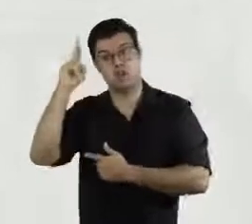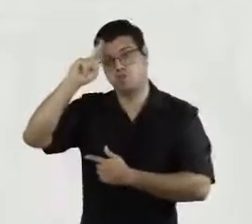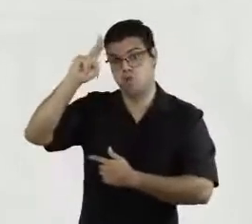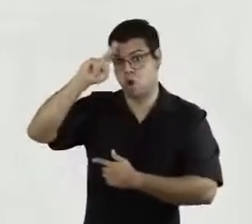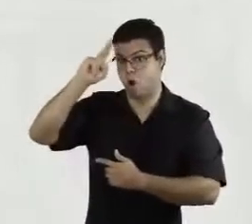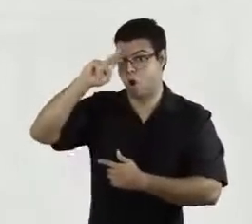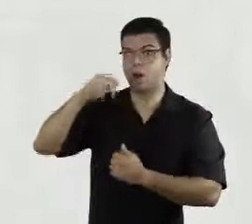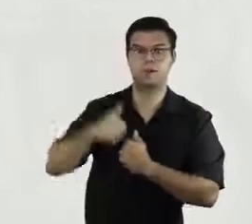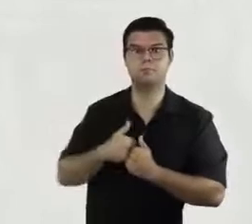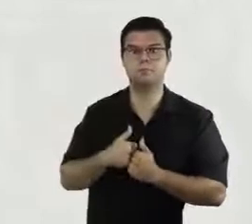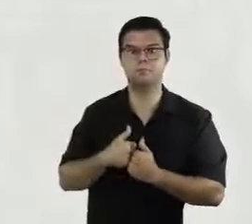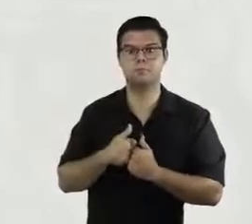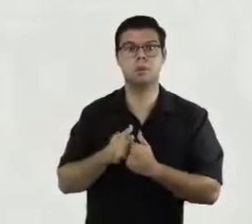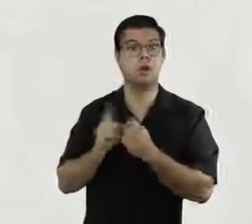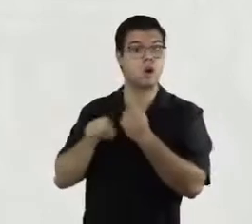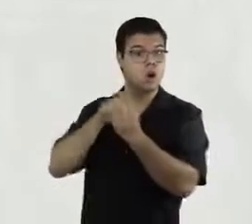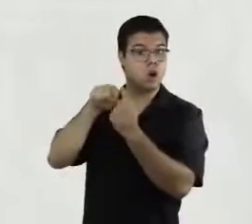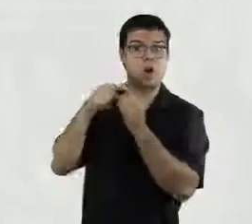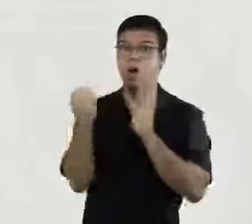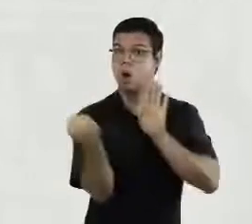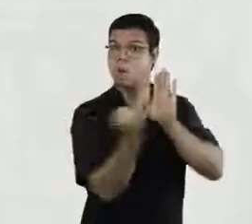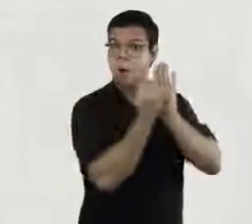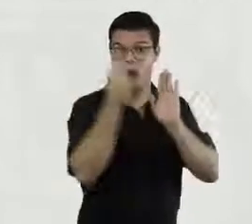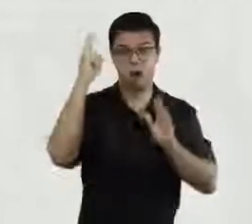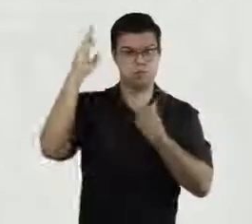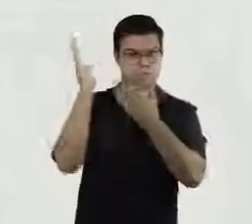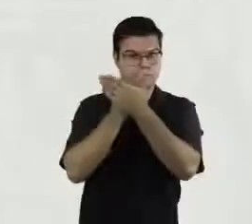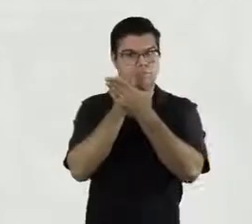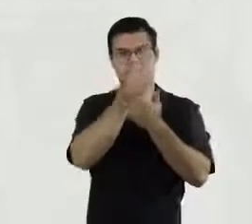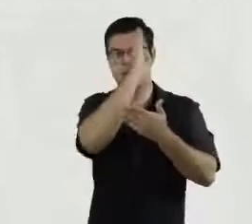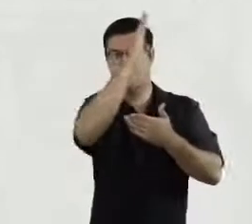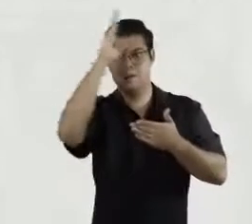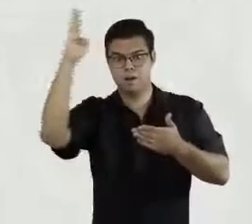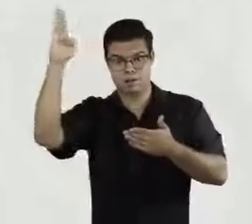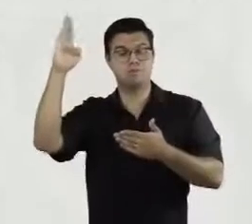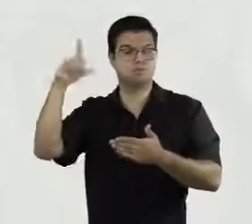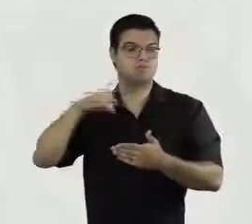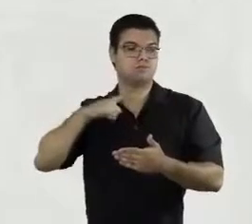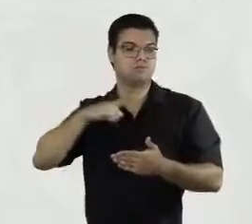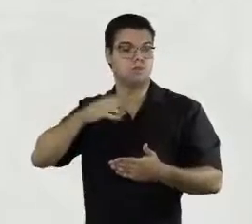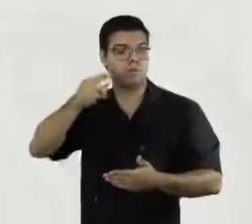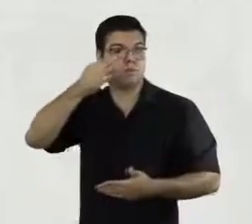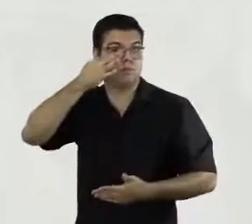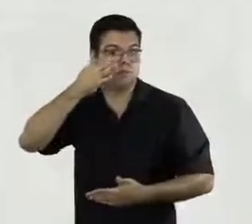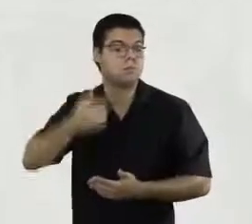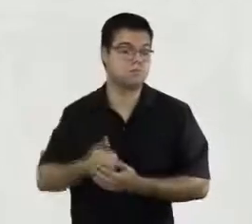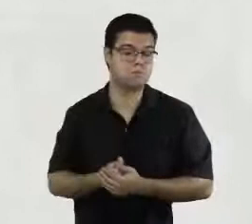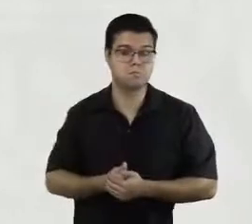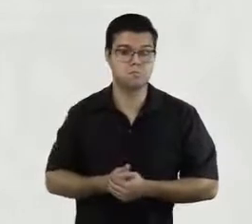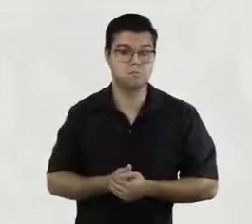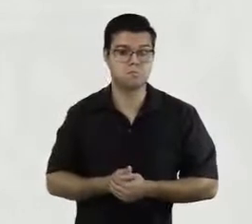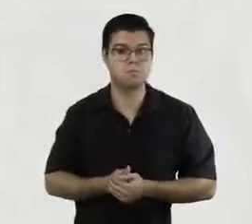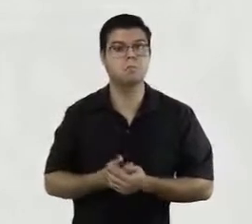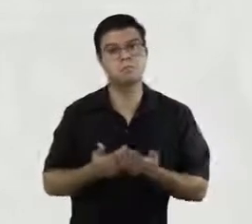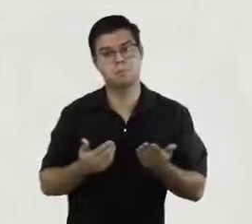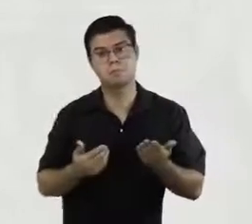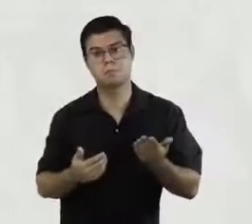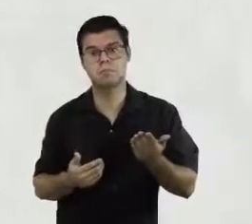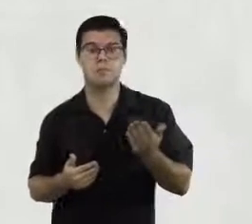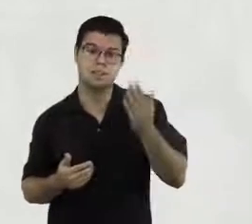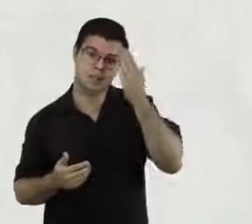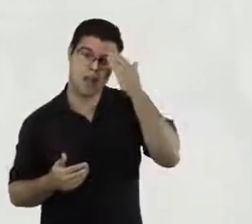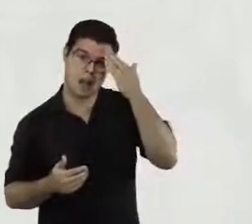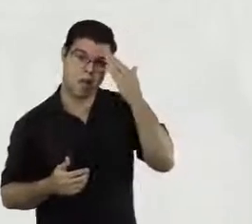história, considerando os marcos bibliográficos que lhes são testemunhas. Mesmo que o glossário